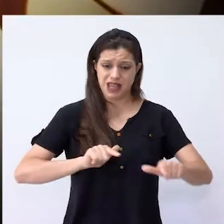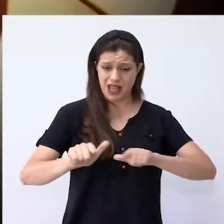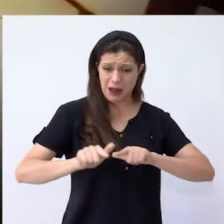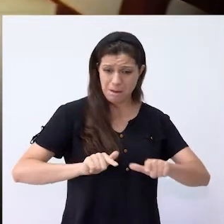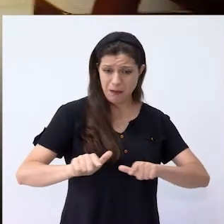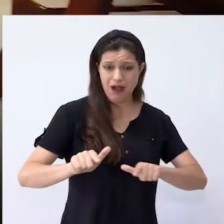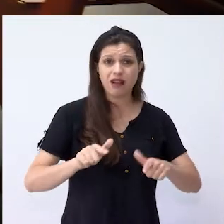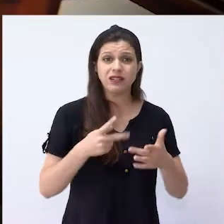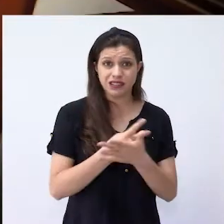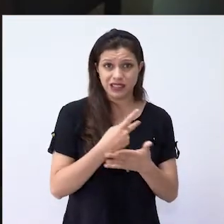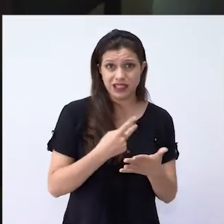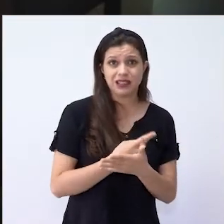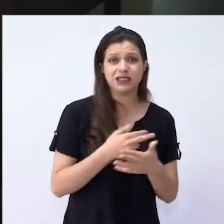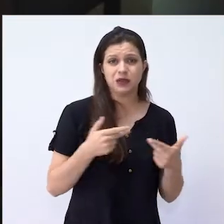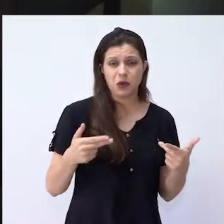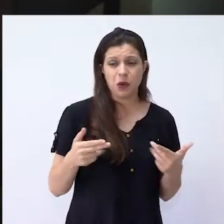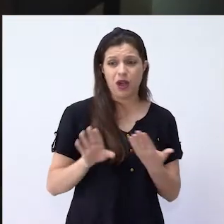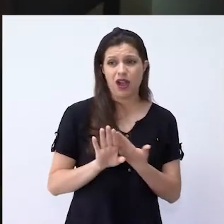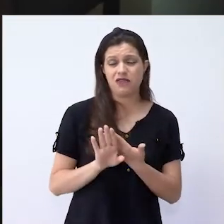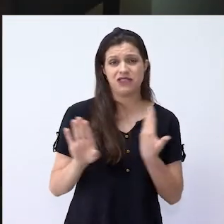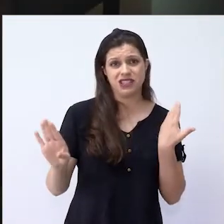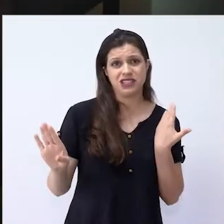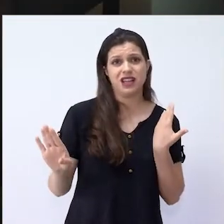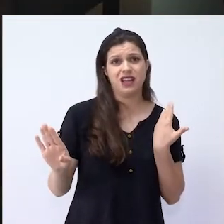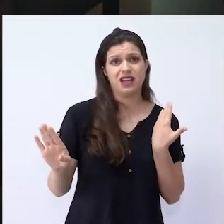numa situação de trabalho ilegal,